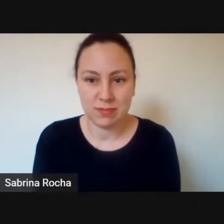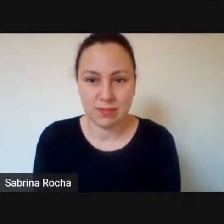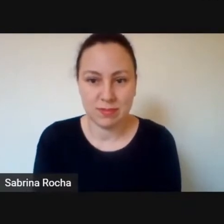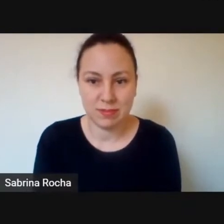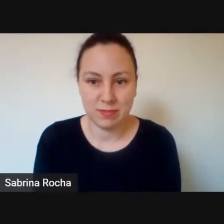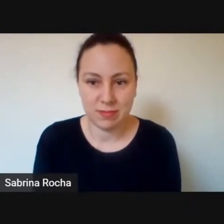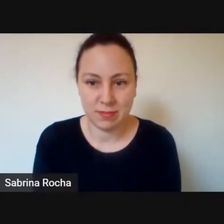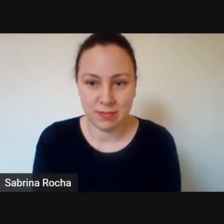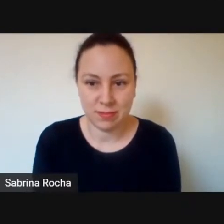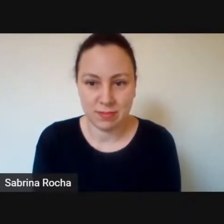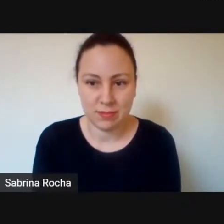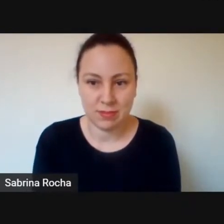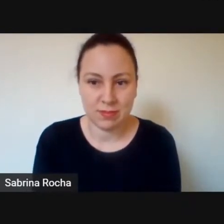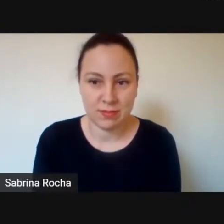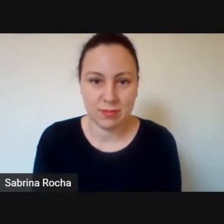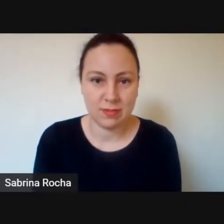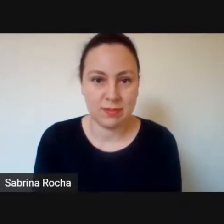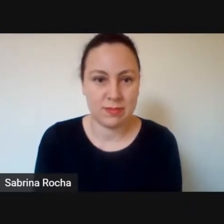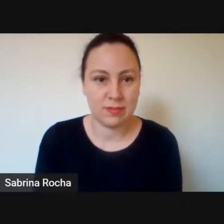Então, é isso.